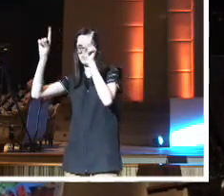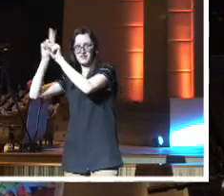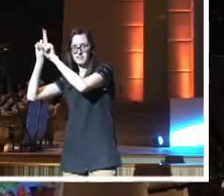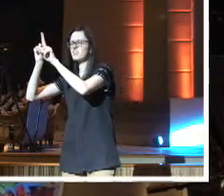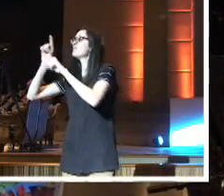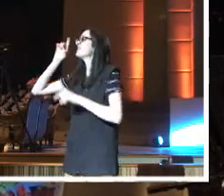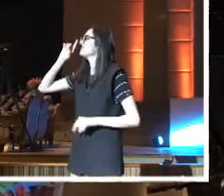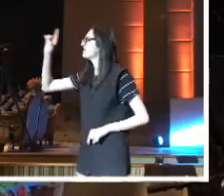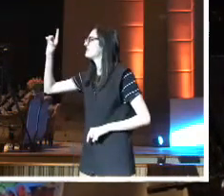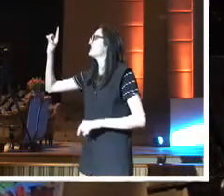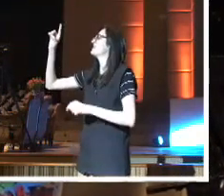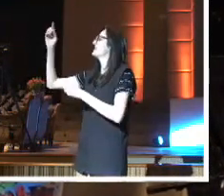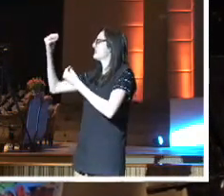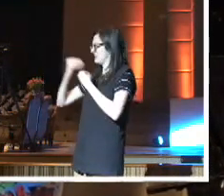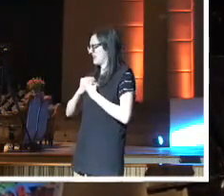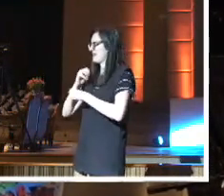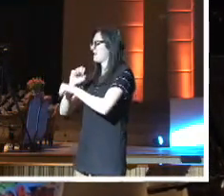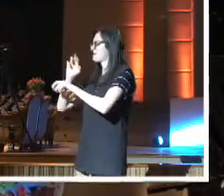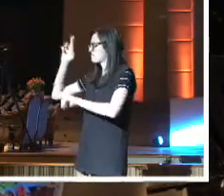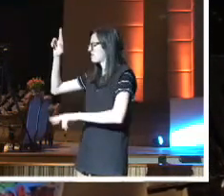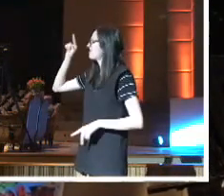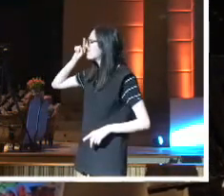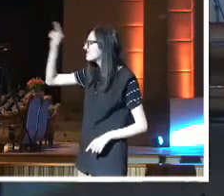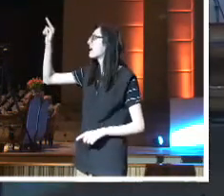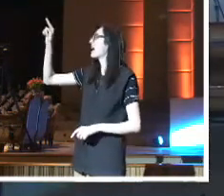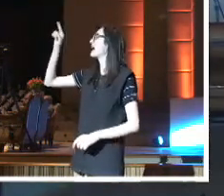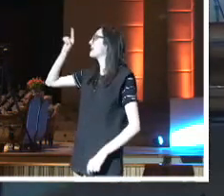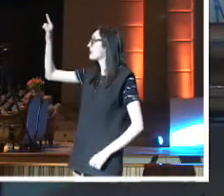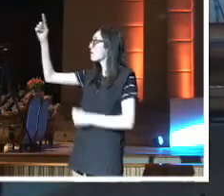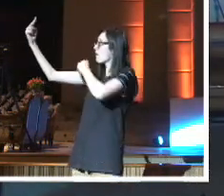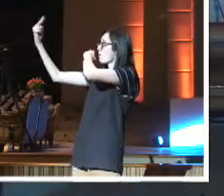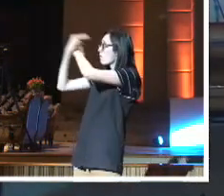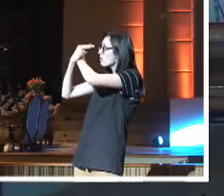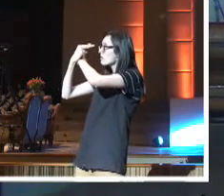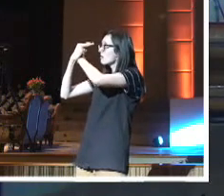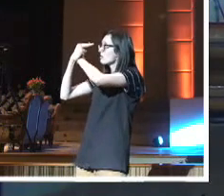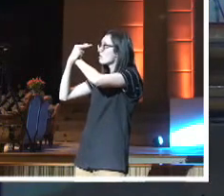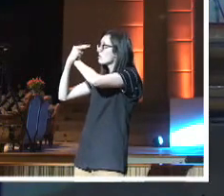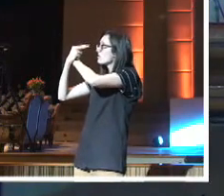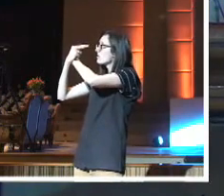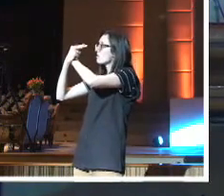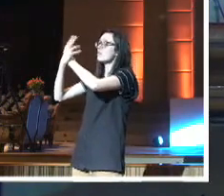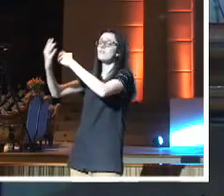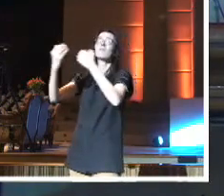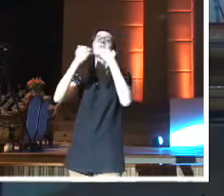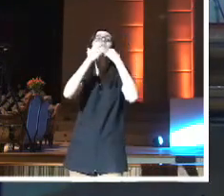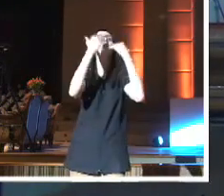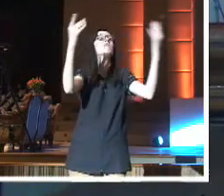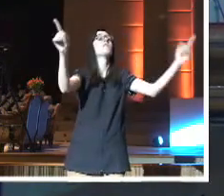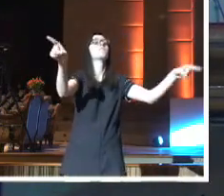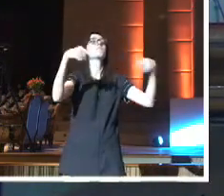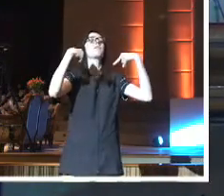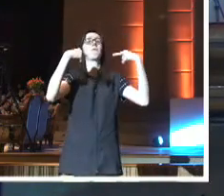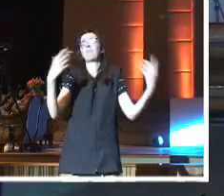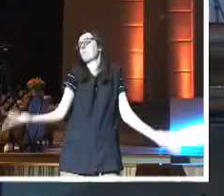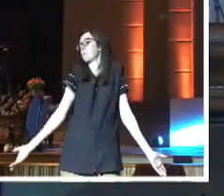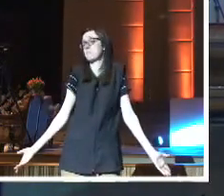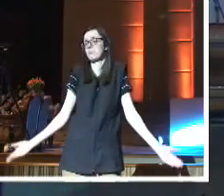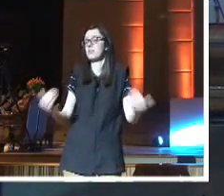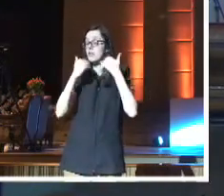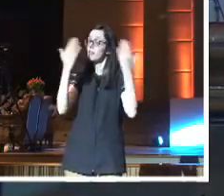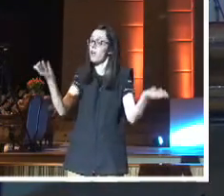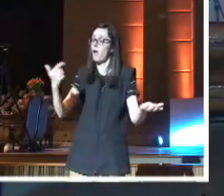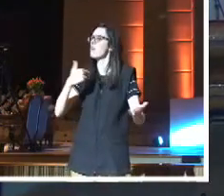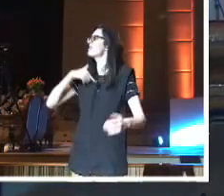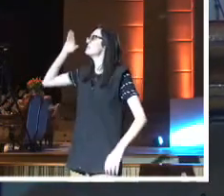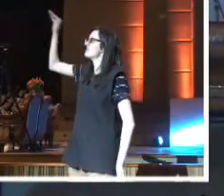minha esperança. Porque se o Senhor é por mim, quem será contra mim? E eu vou lá